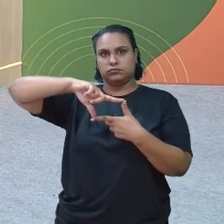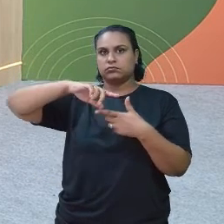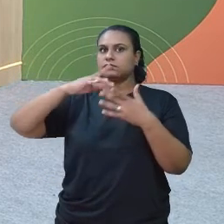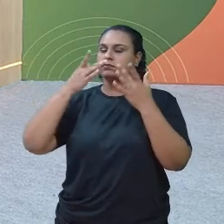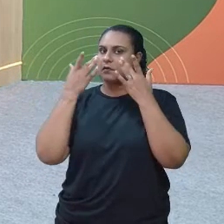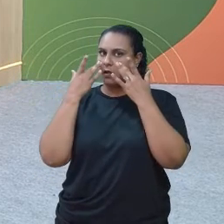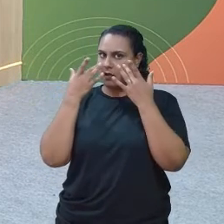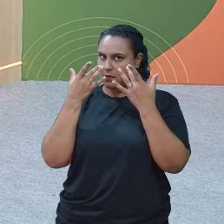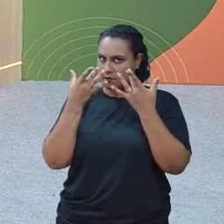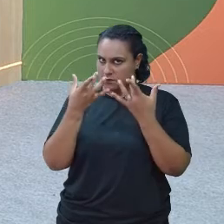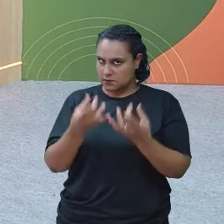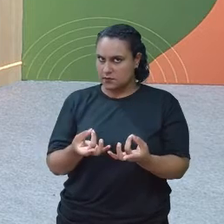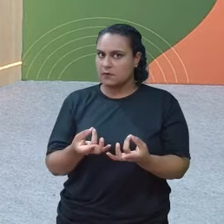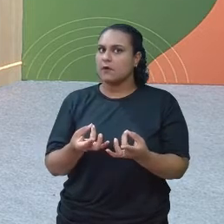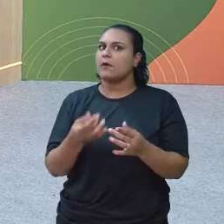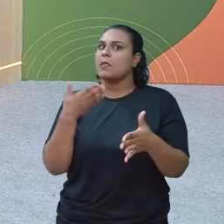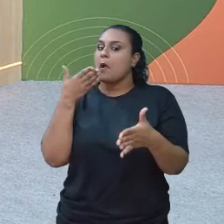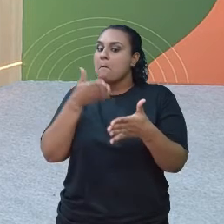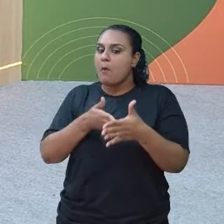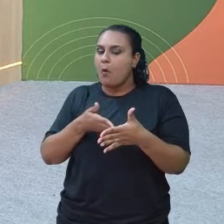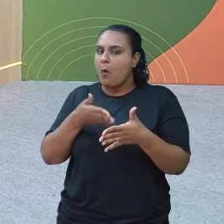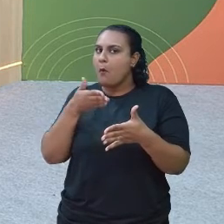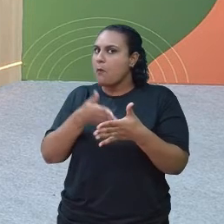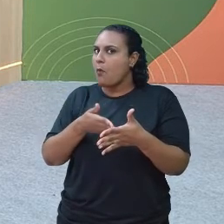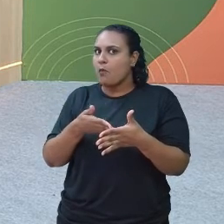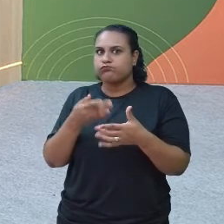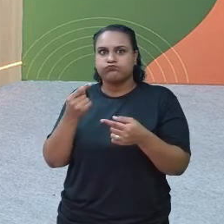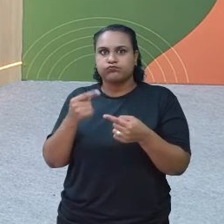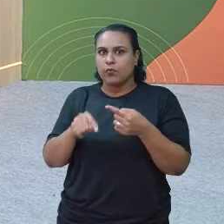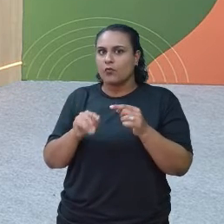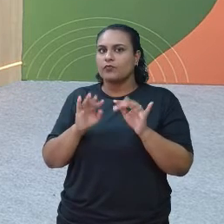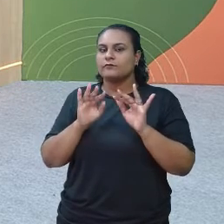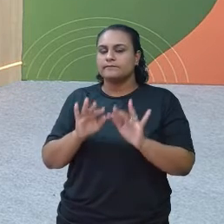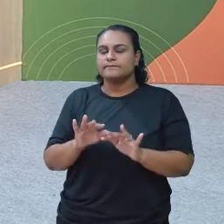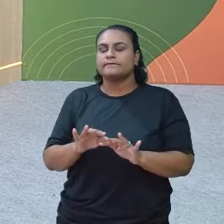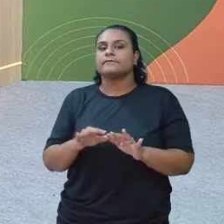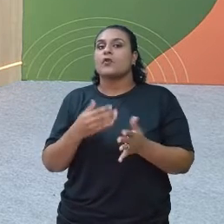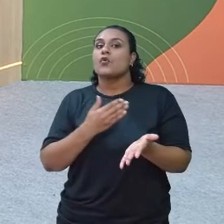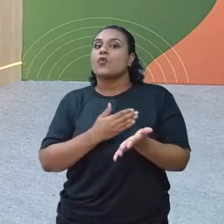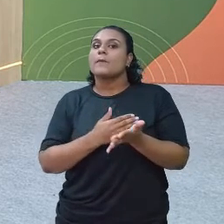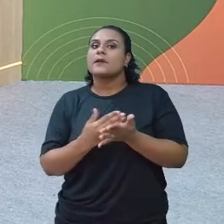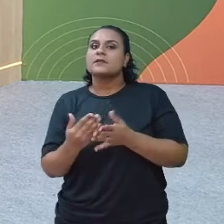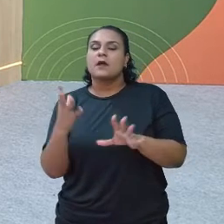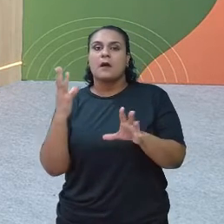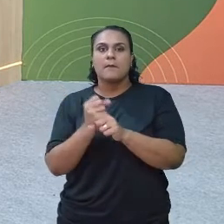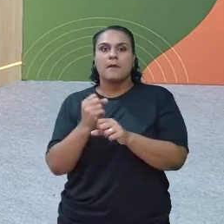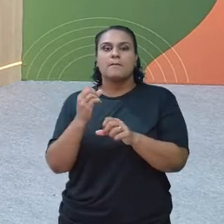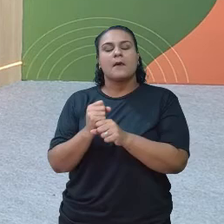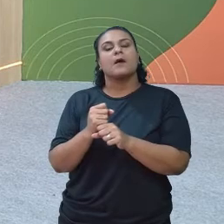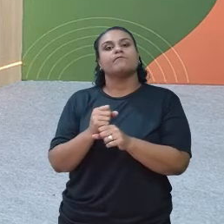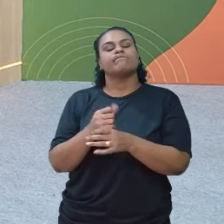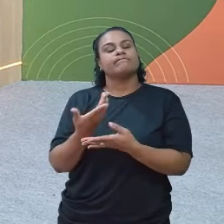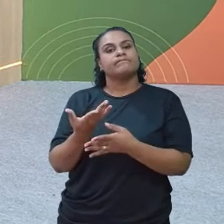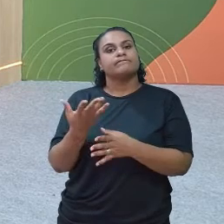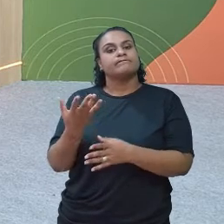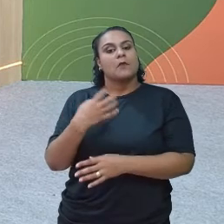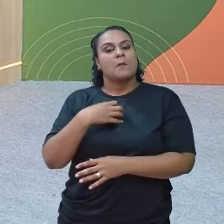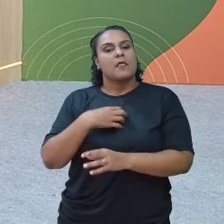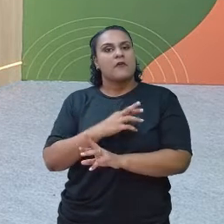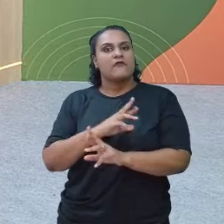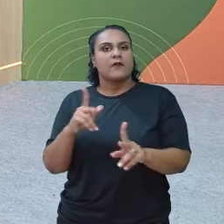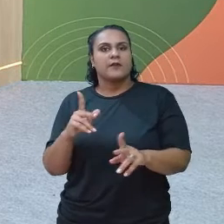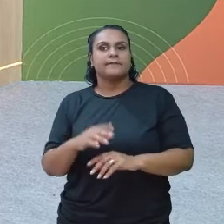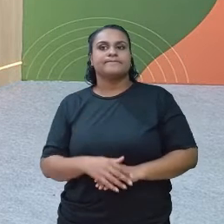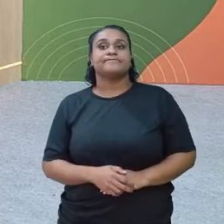bem atenção nessa coisa da restrição, tá certo? Eu posso começar o problema de maneiras diferentes. Então, o que eu estou mostrando aqui é o